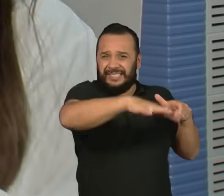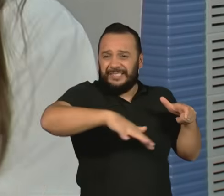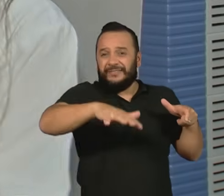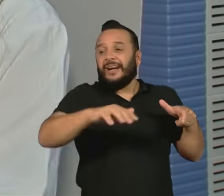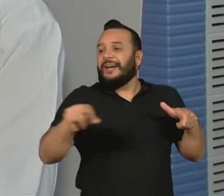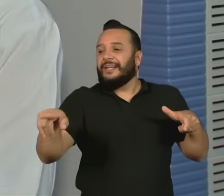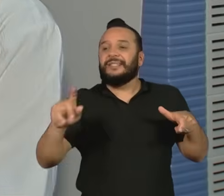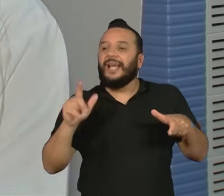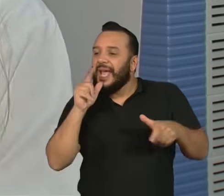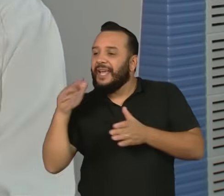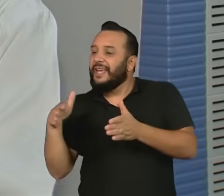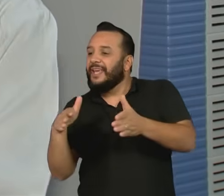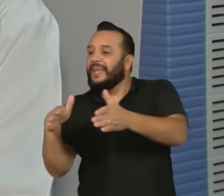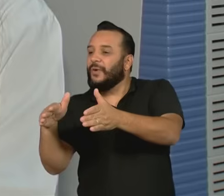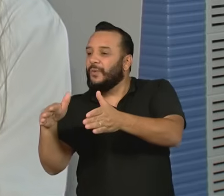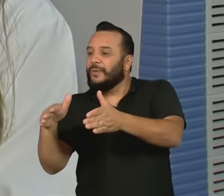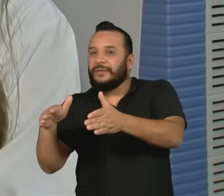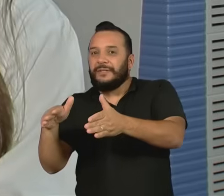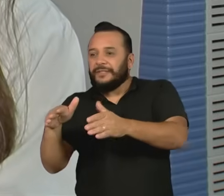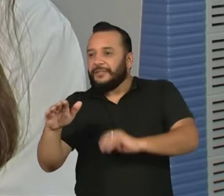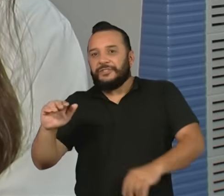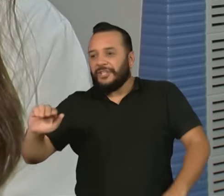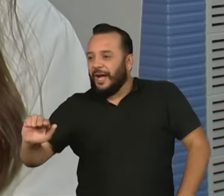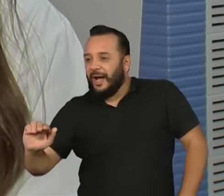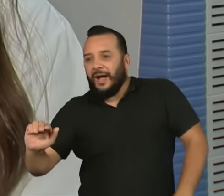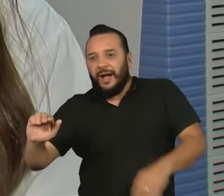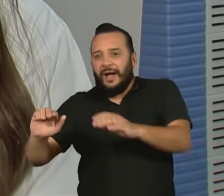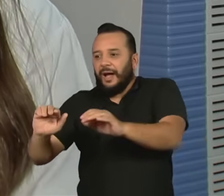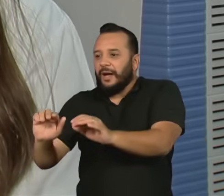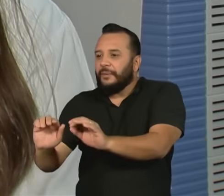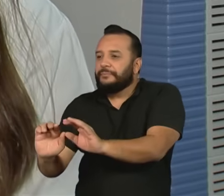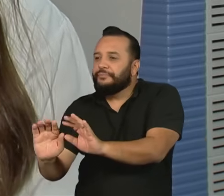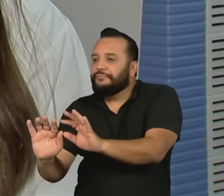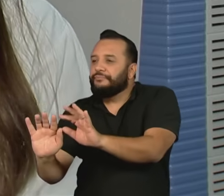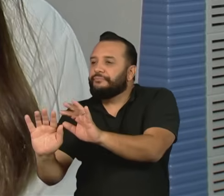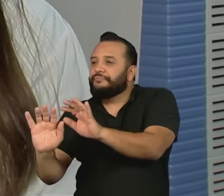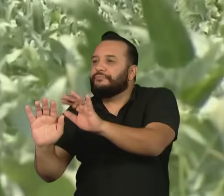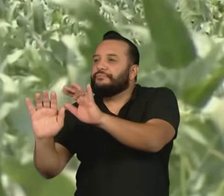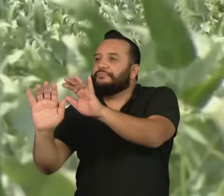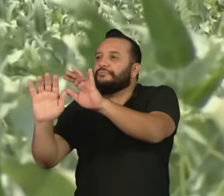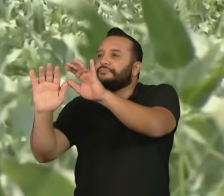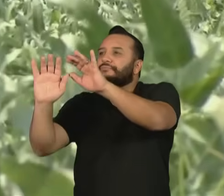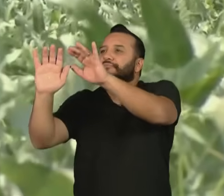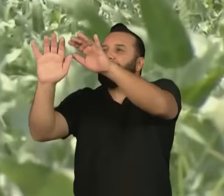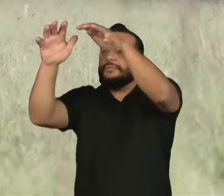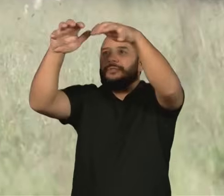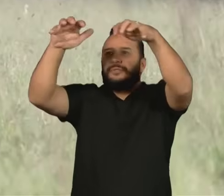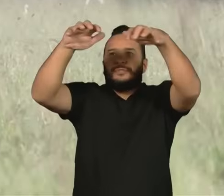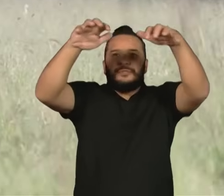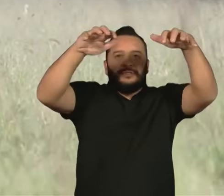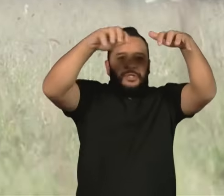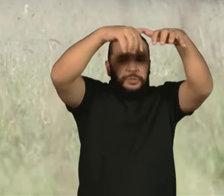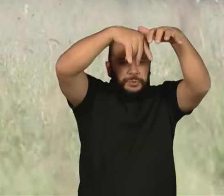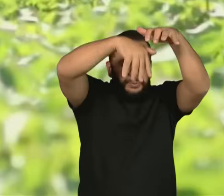rio, que consequentemente vai refletir na qualidade da água que chega na nossa torneira, por exemplo.